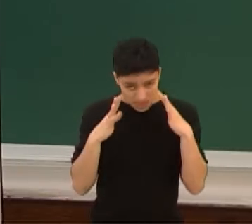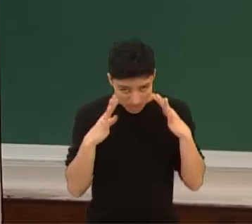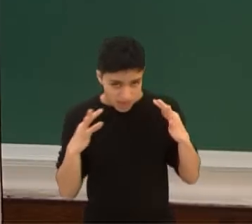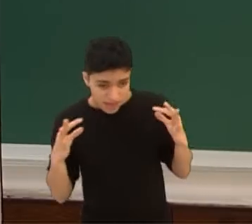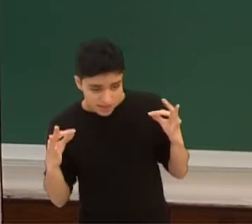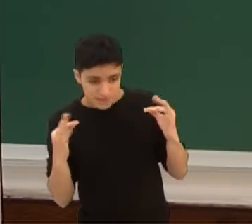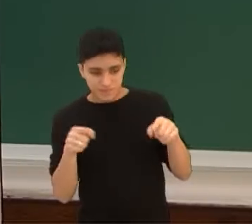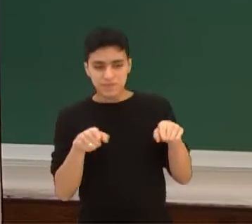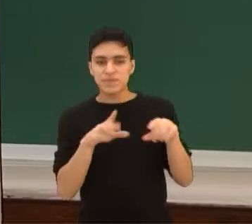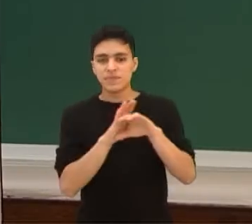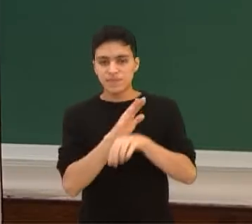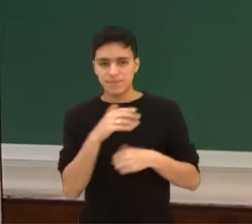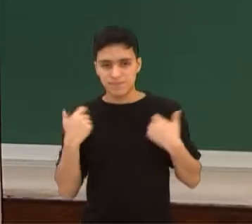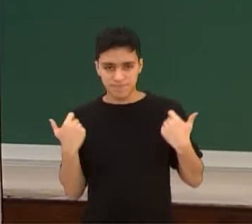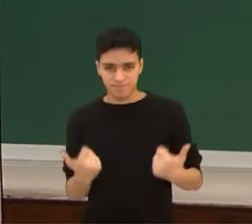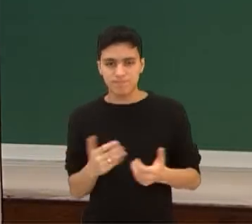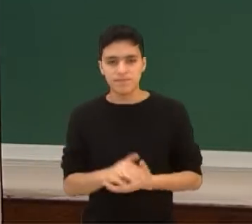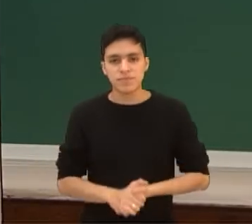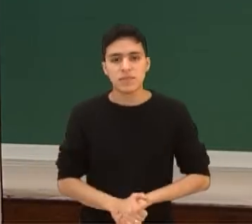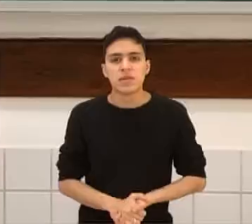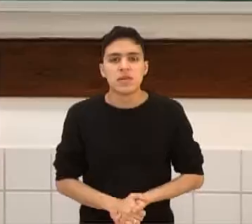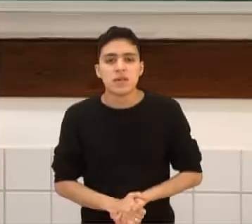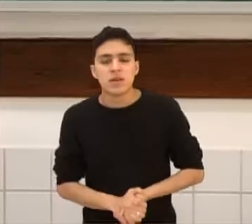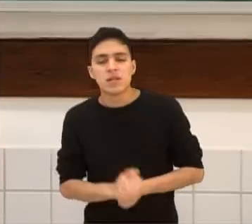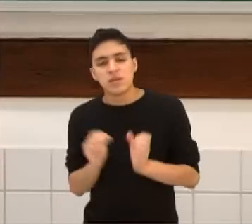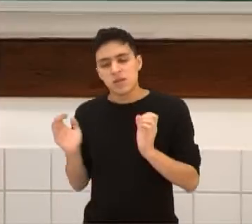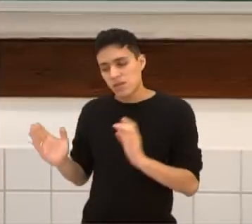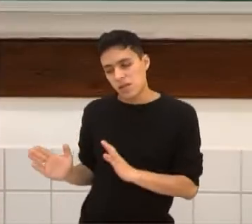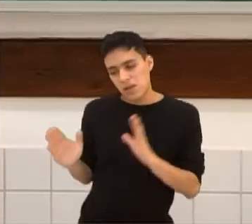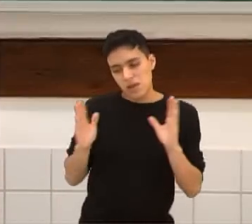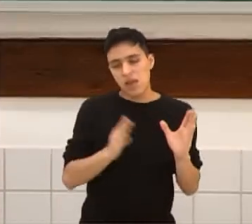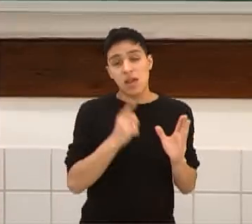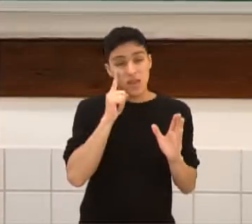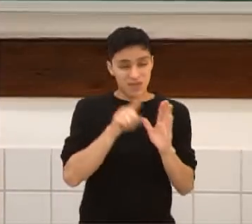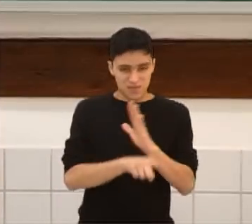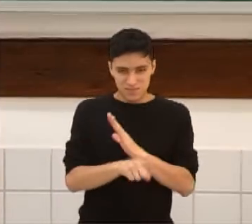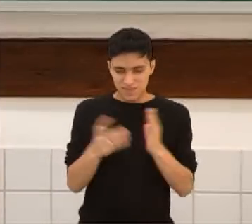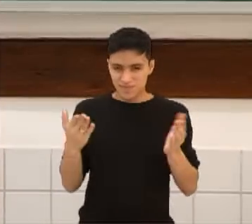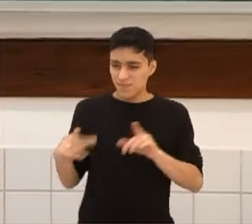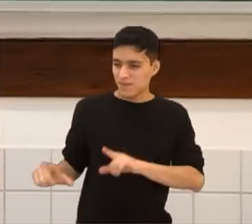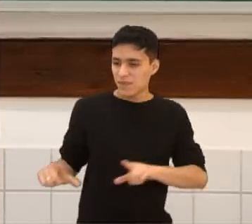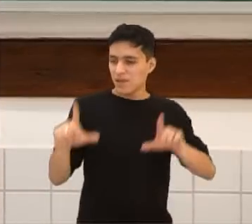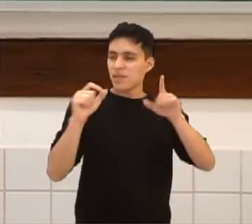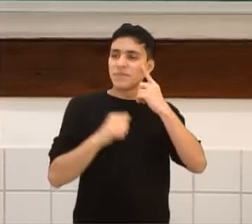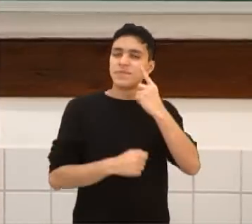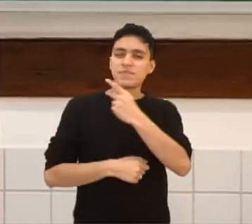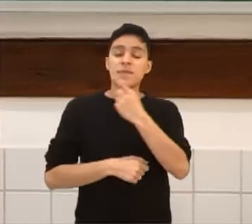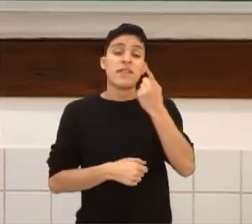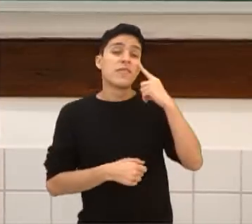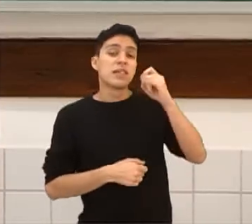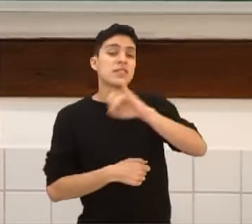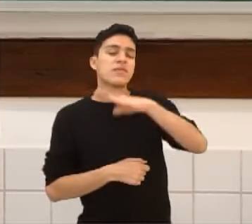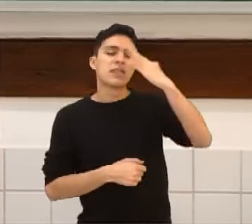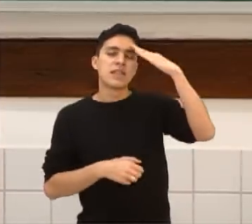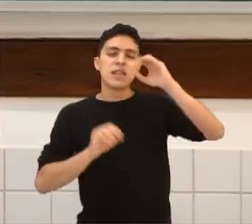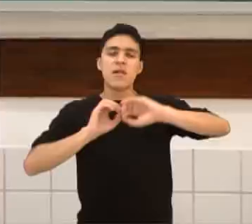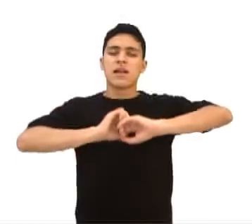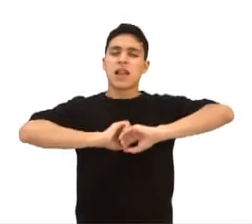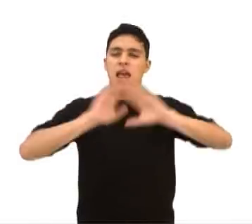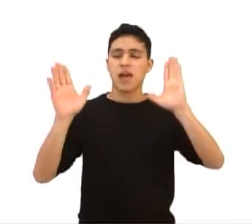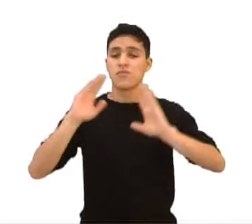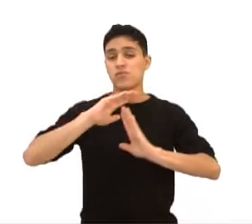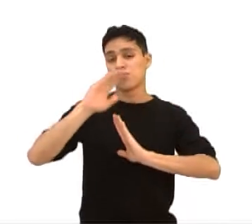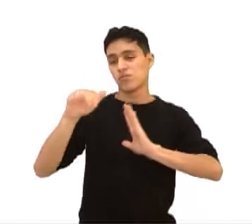atenção nesse conceito. E agora para você, o nosso quiz na tela. Vamos ver o que você entendeu de tudo que a gente trabalhou até agora. Olha lá,